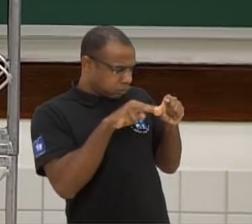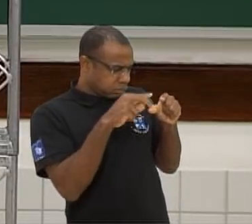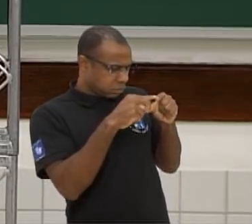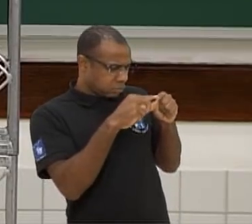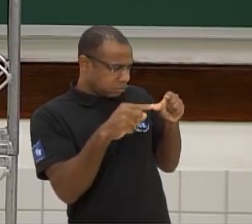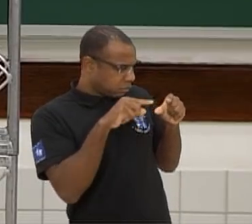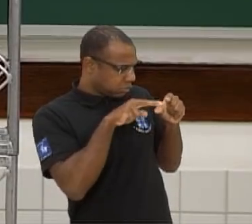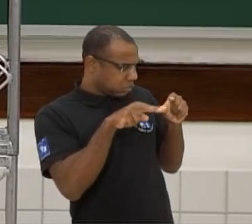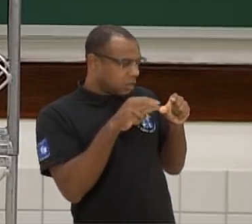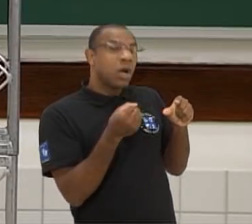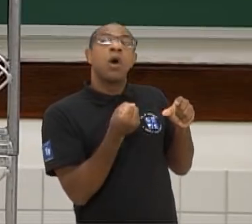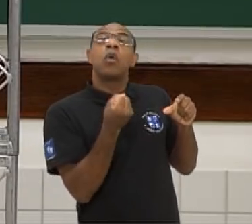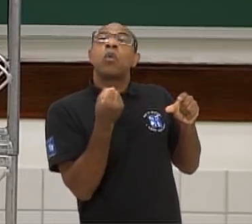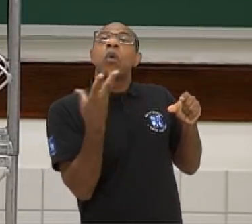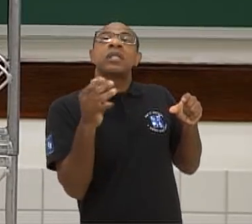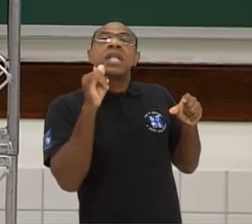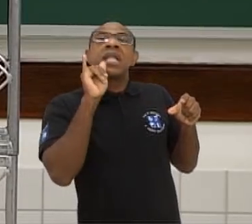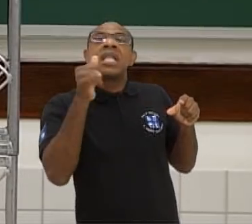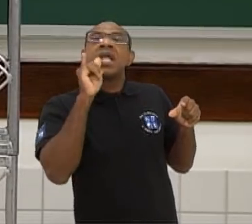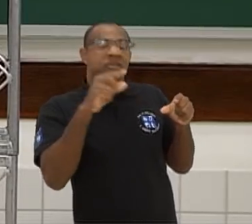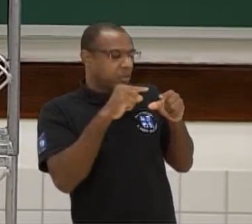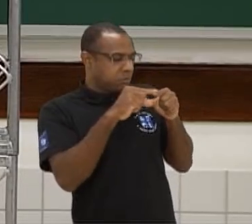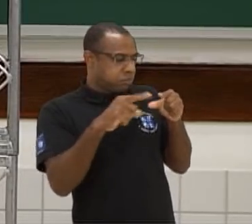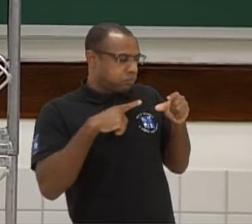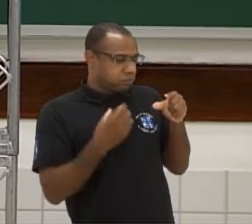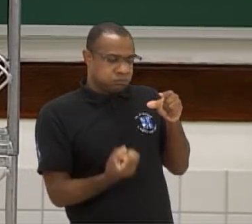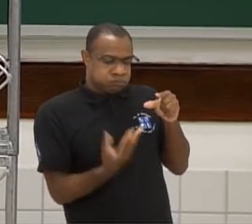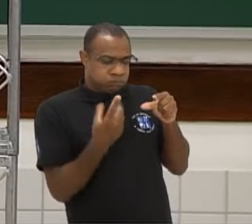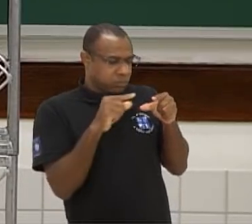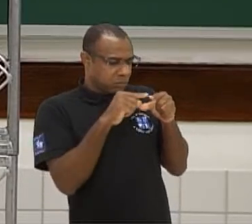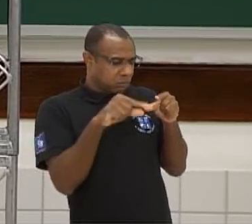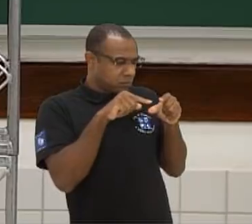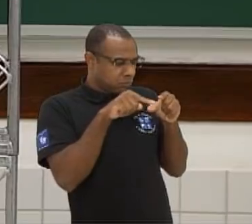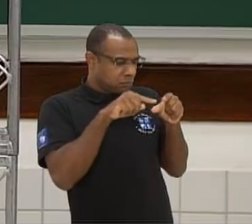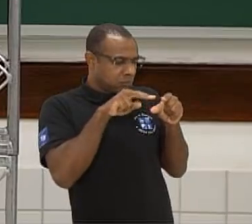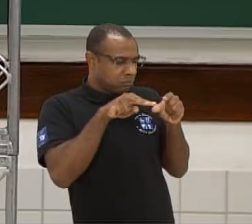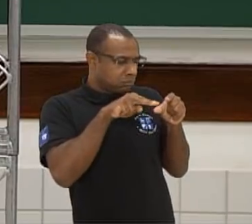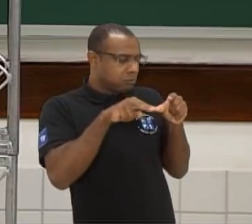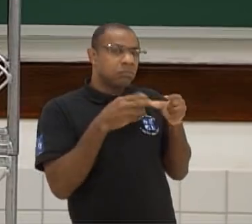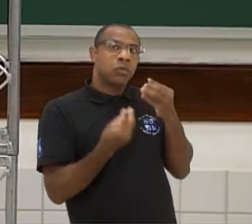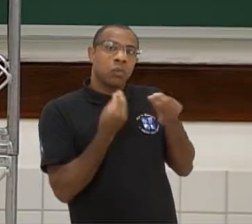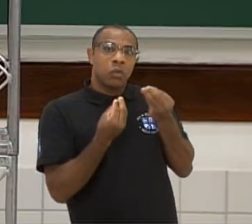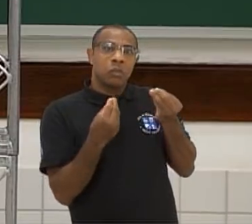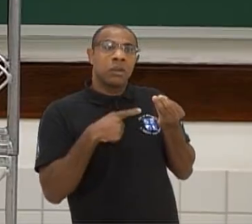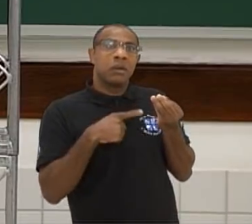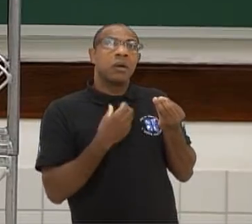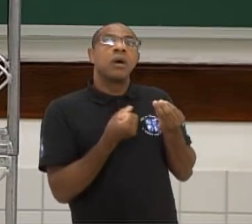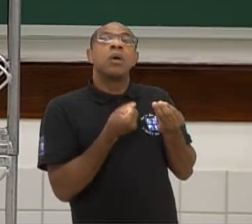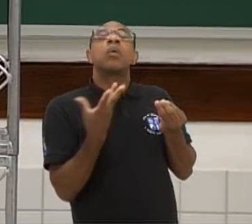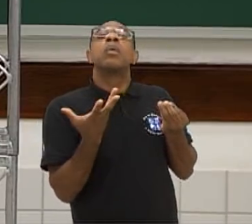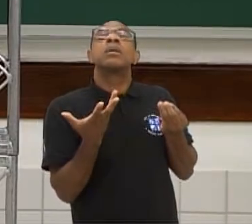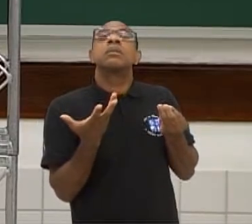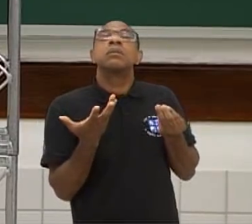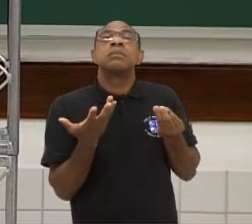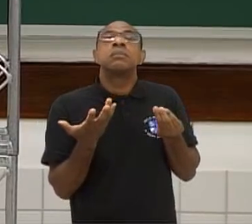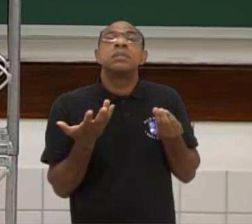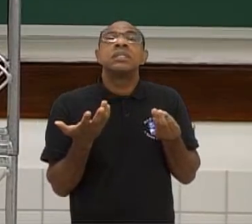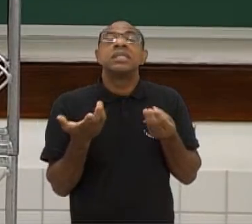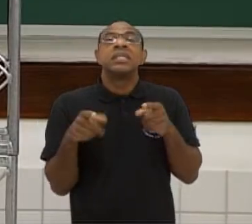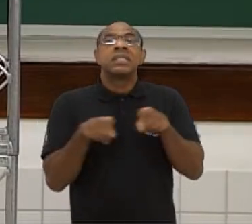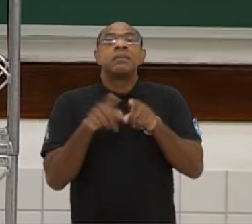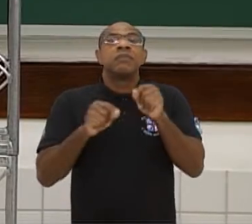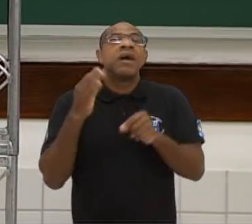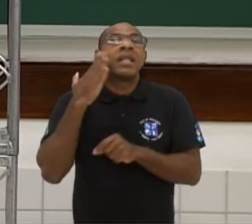mostrar através de outras grandezas, como potência e diferença de potencial, né, quanto de corrente está passando, e eu